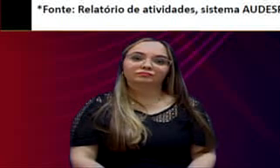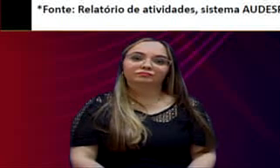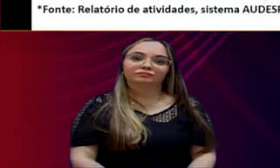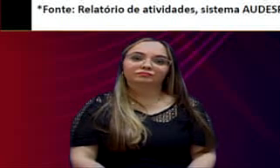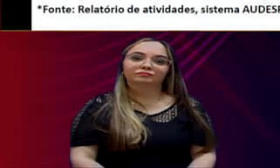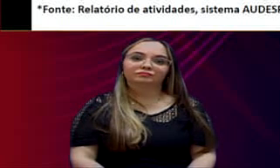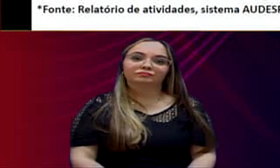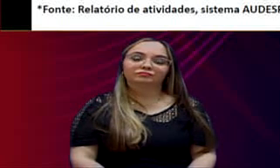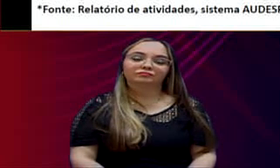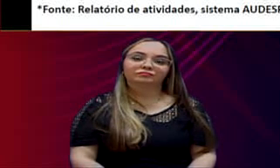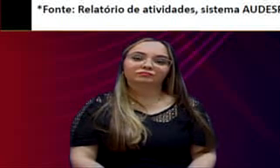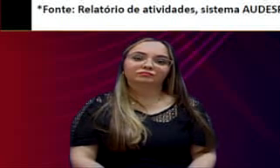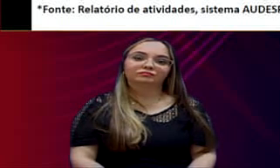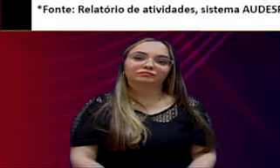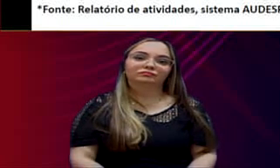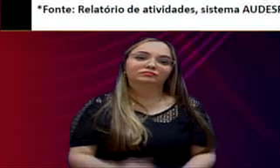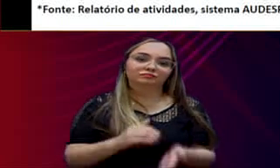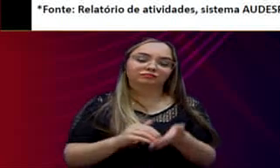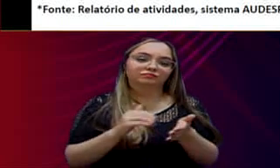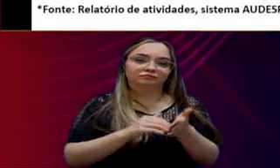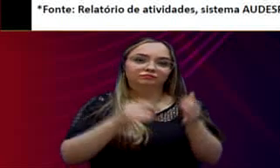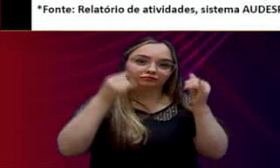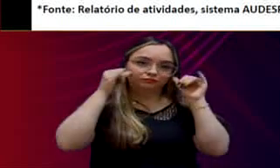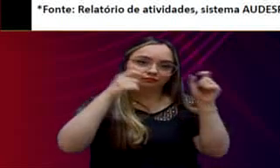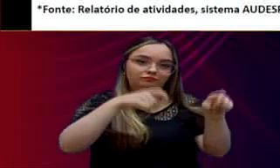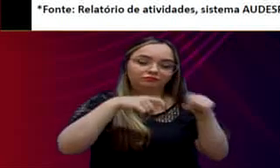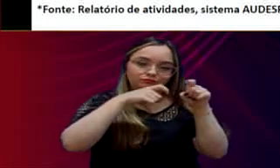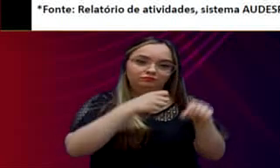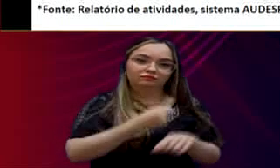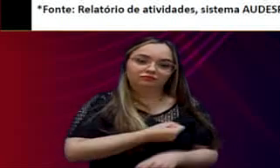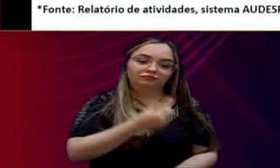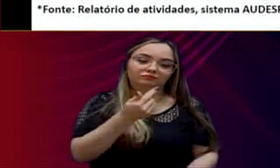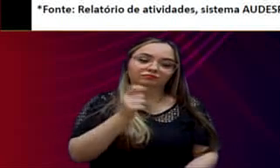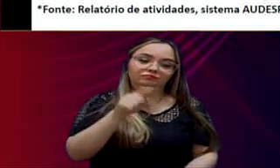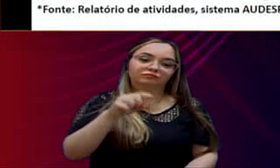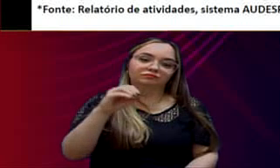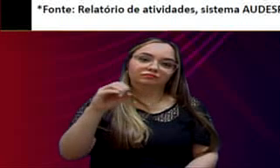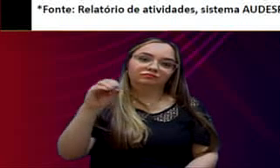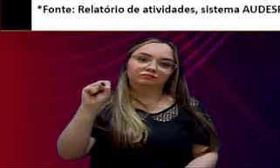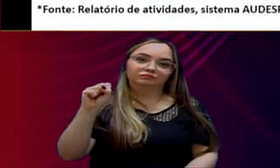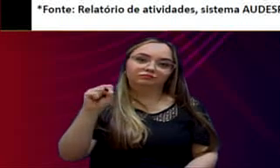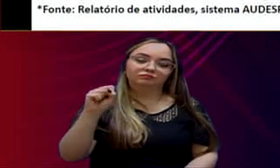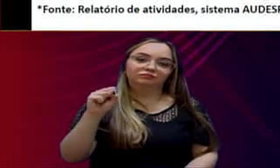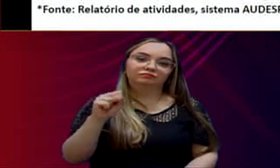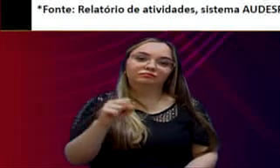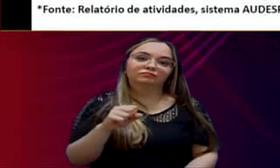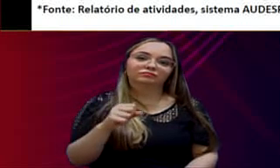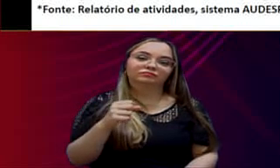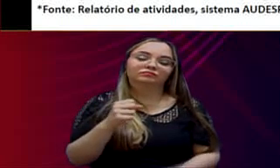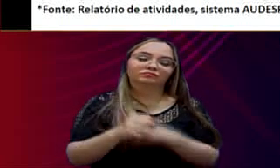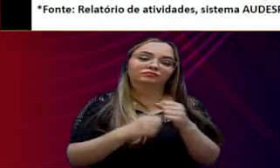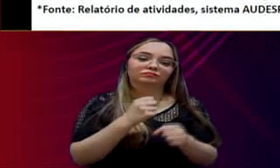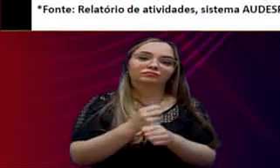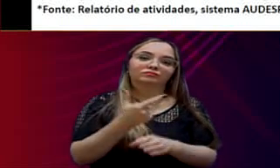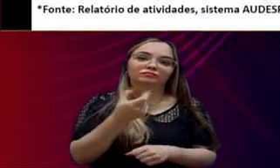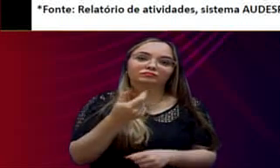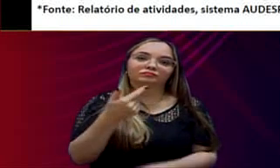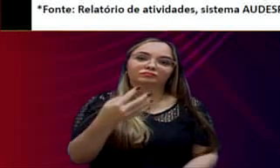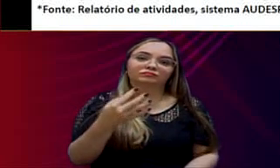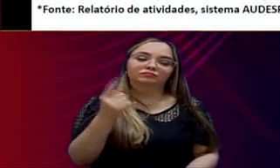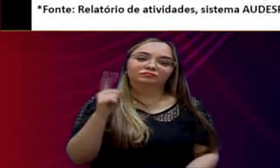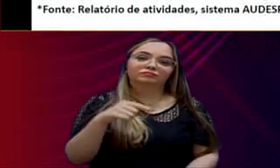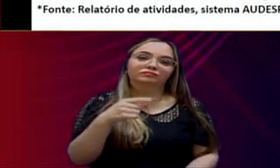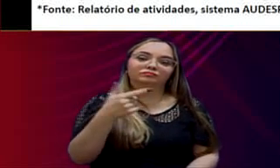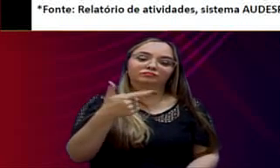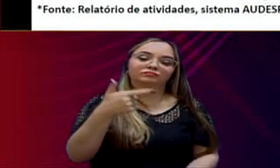então a secretaria da fazenda conta com o programa 7008 que a gestão fazendária para 2024 tem um total